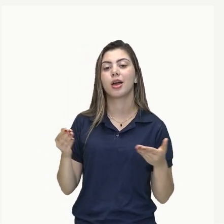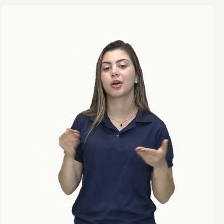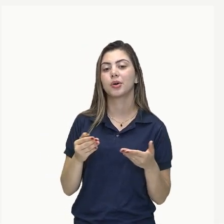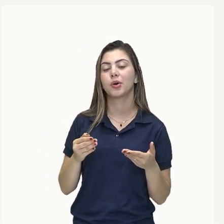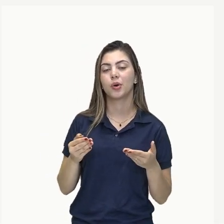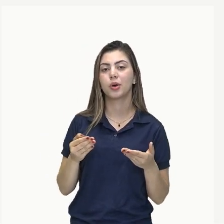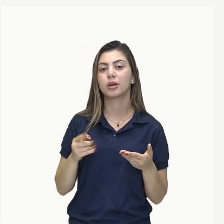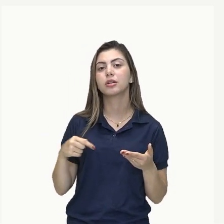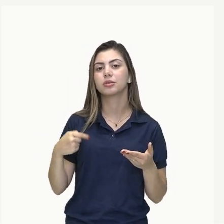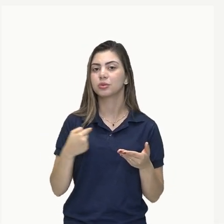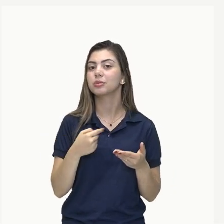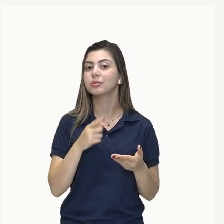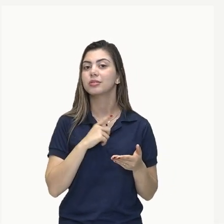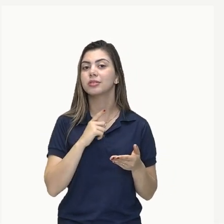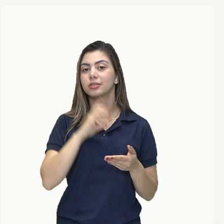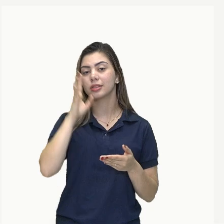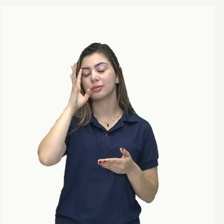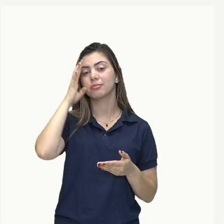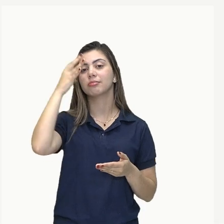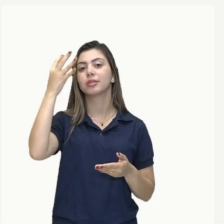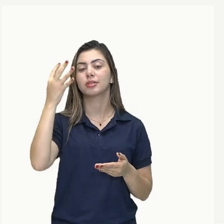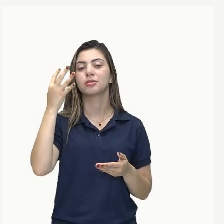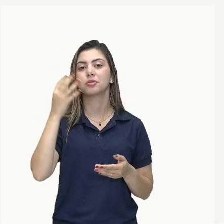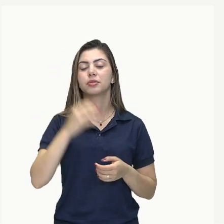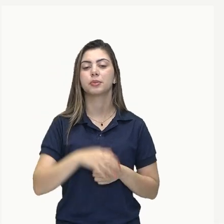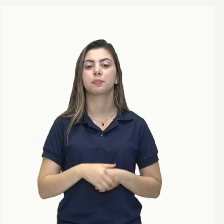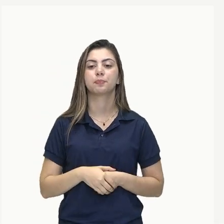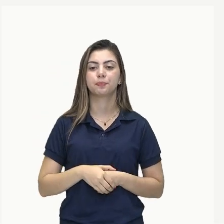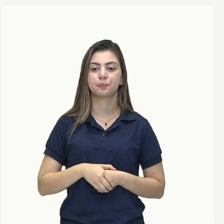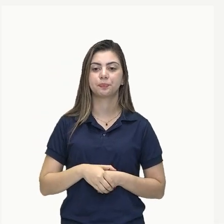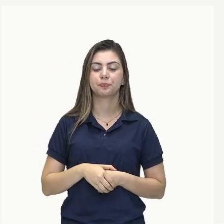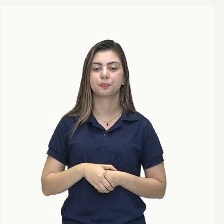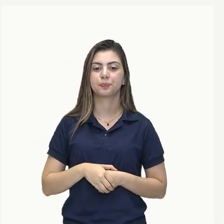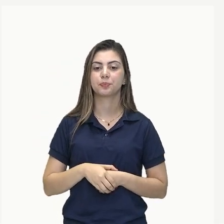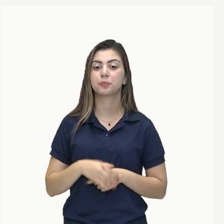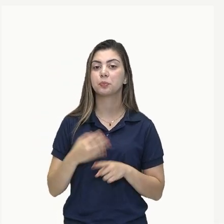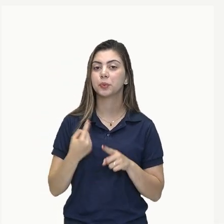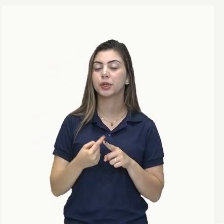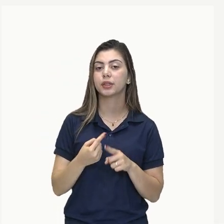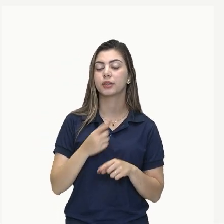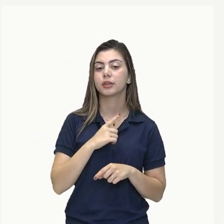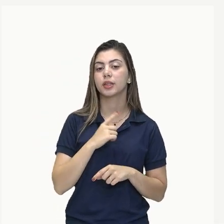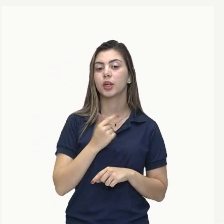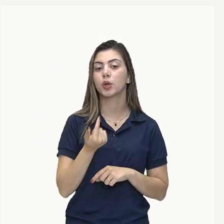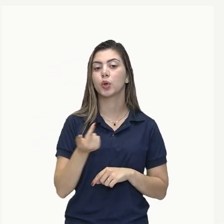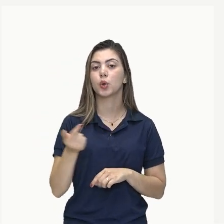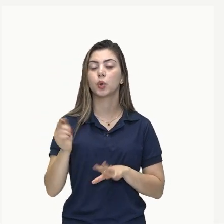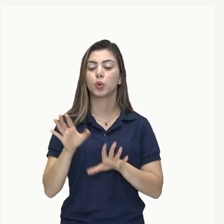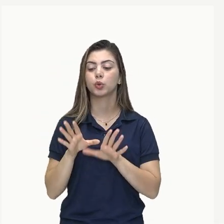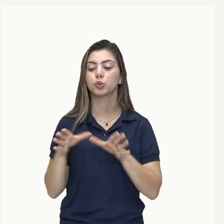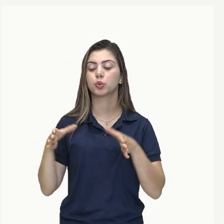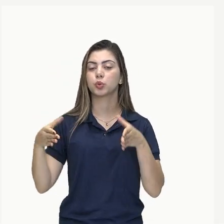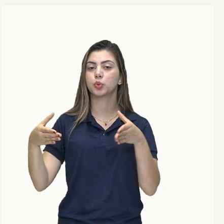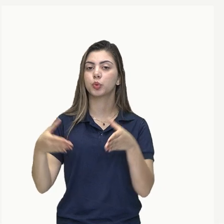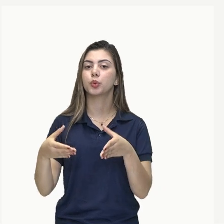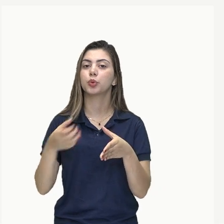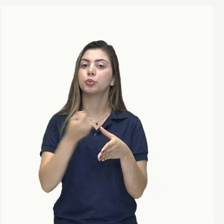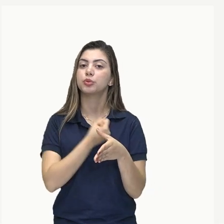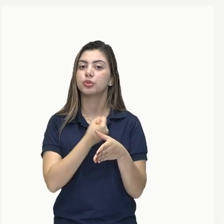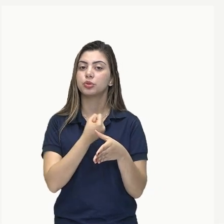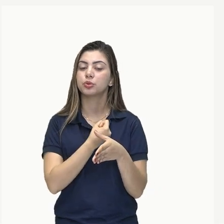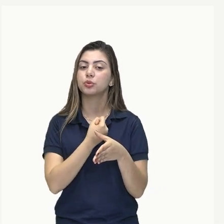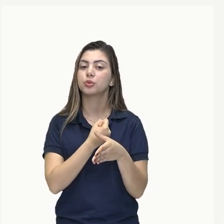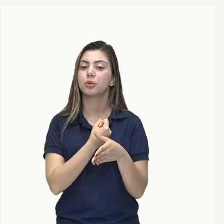encarar dessa forma, porque a gente tem um outro conjunto numérico, que